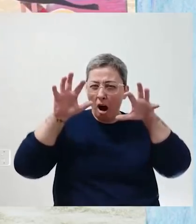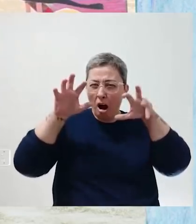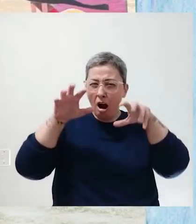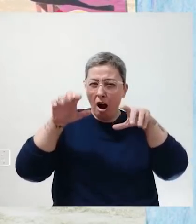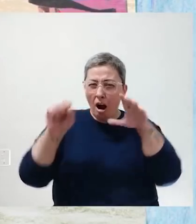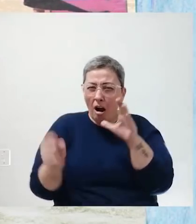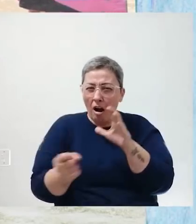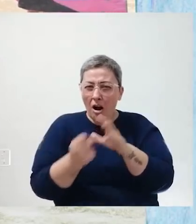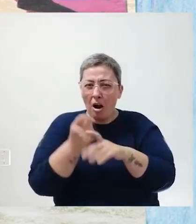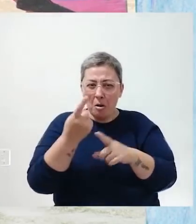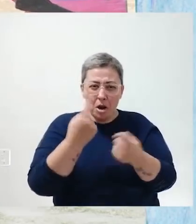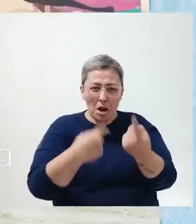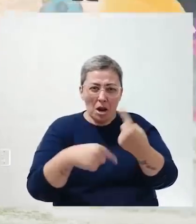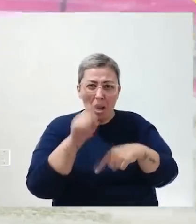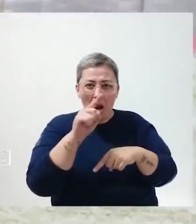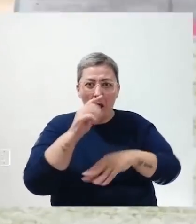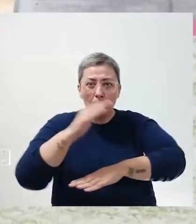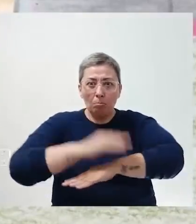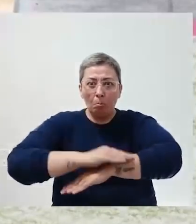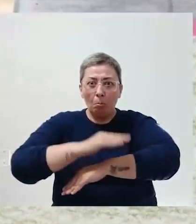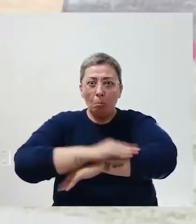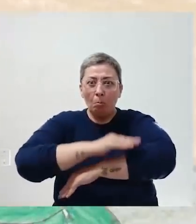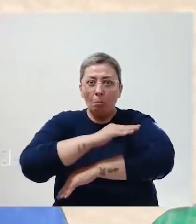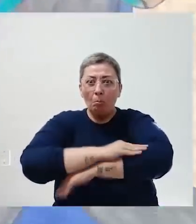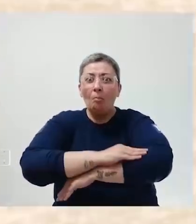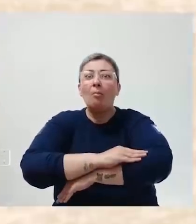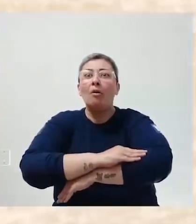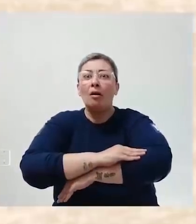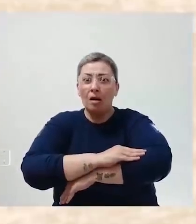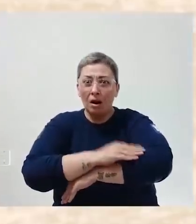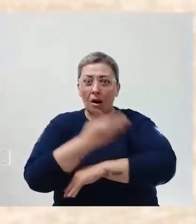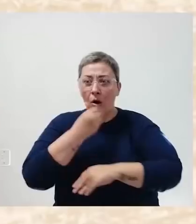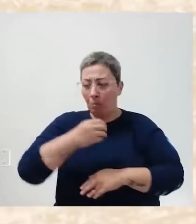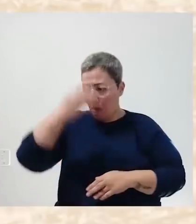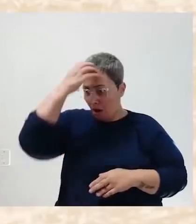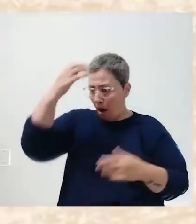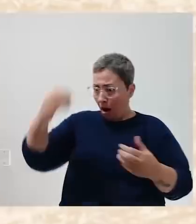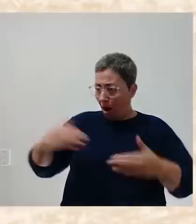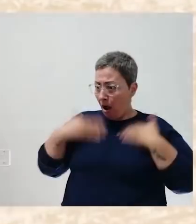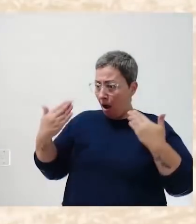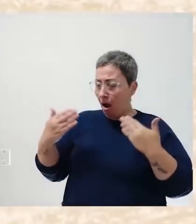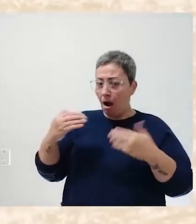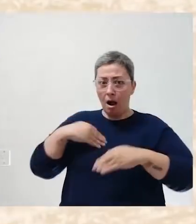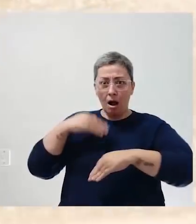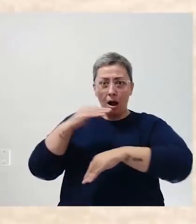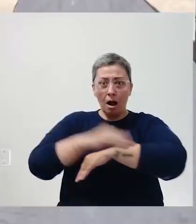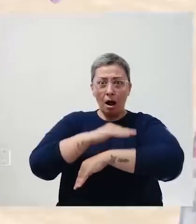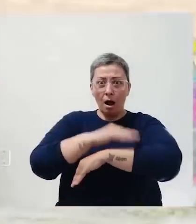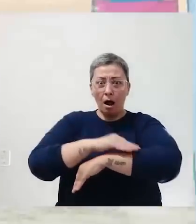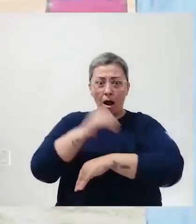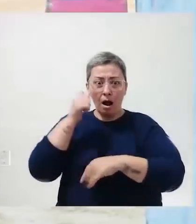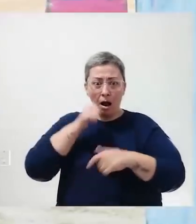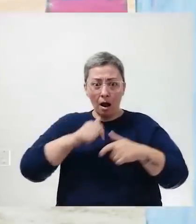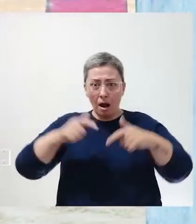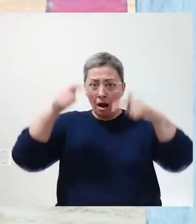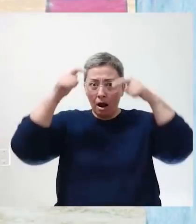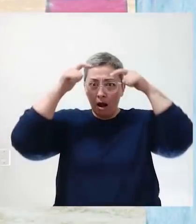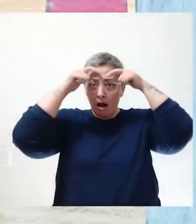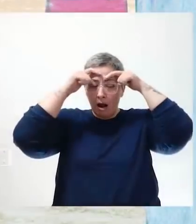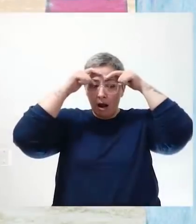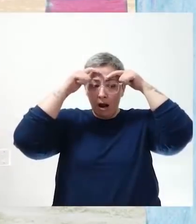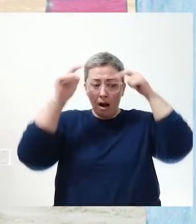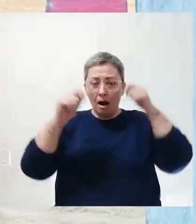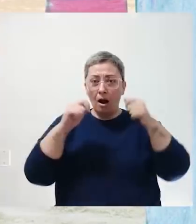apareceu, transformando o príncipe em sapo. O rei, assustado, viu o sapo e a princesa